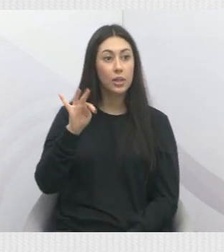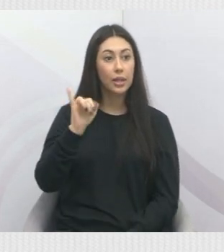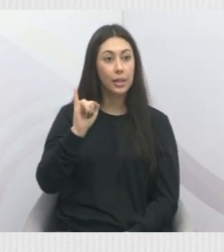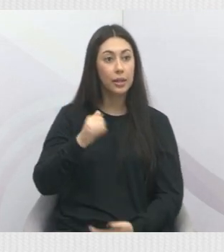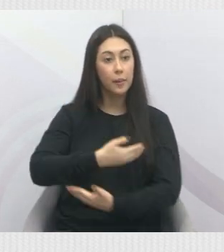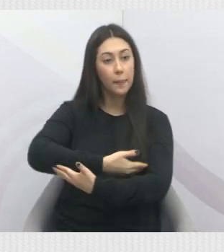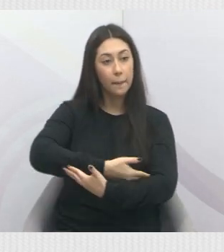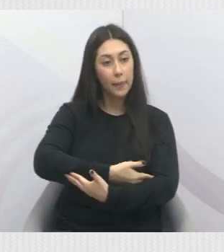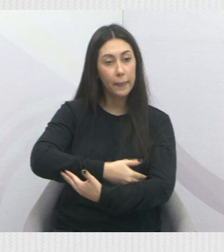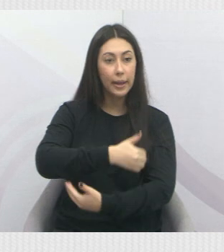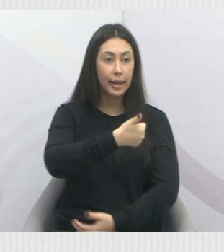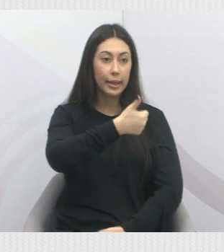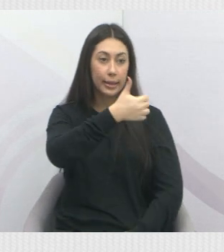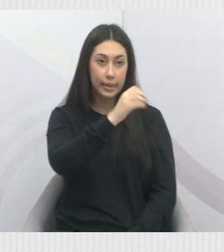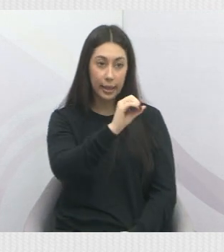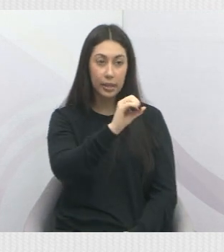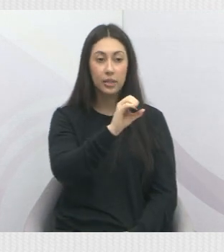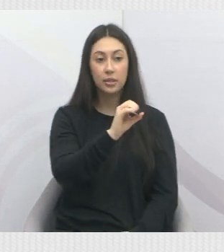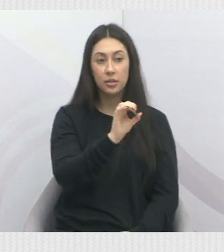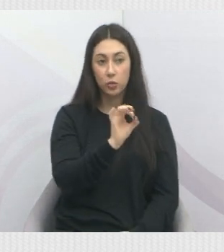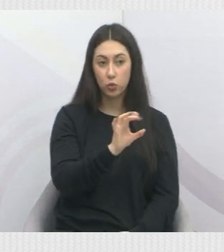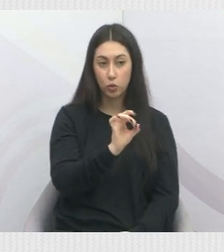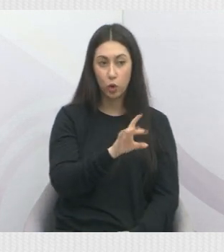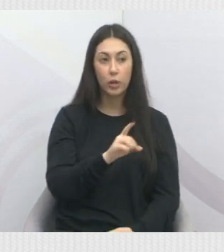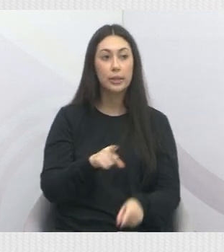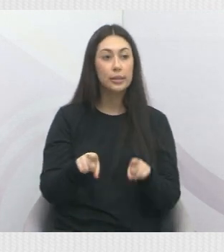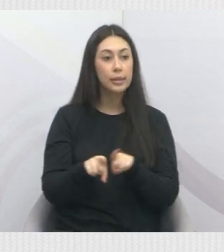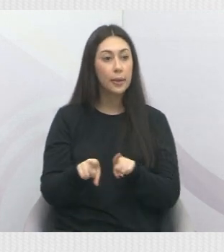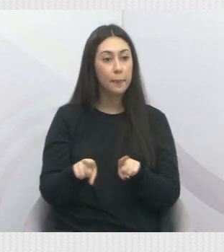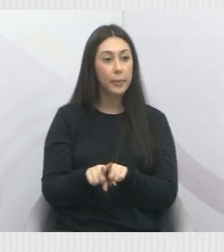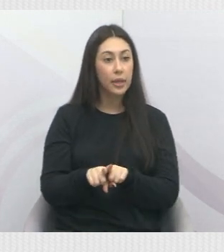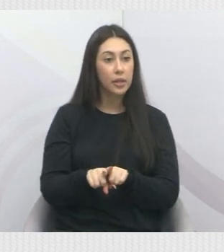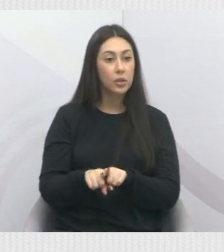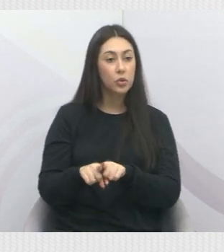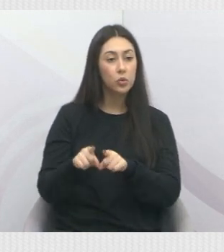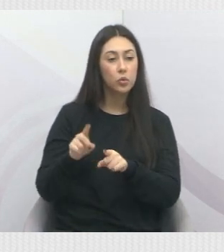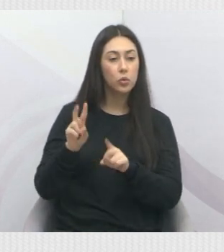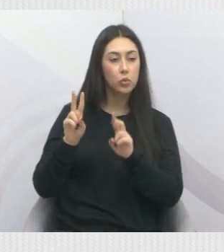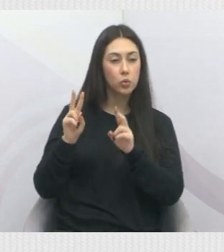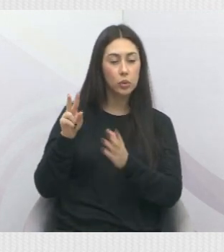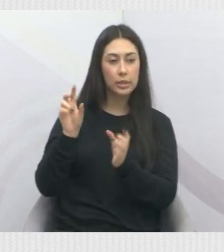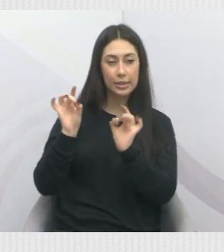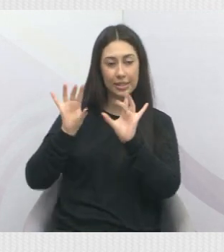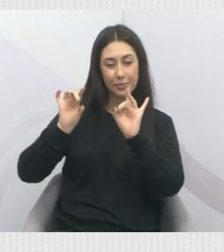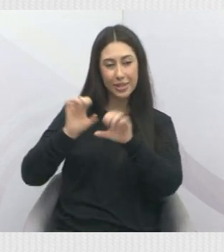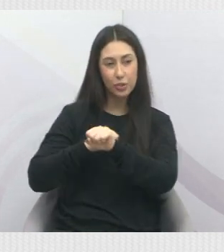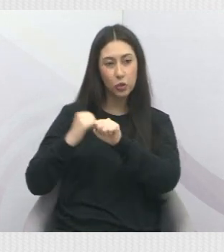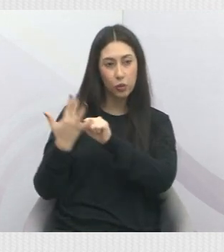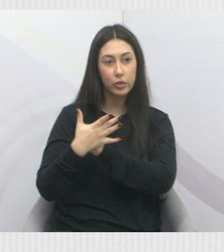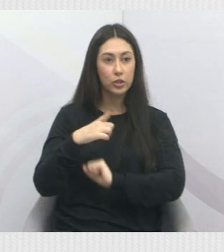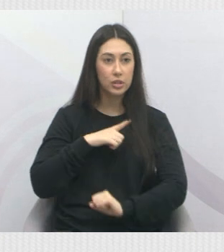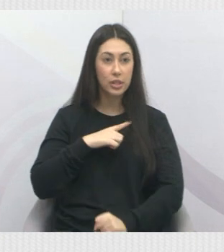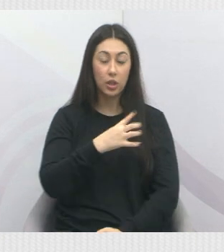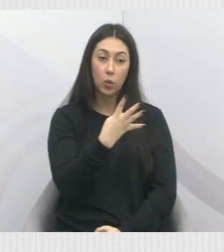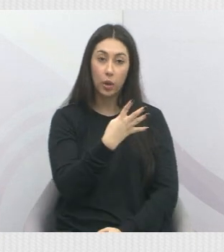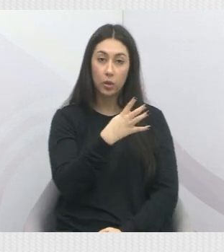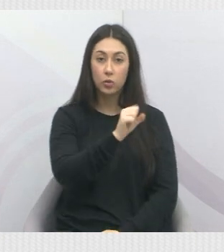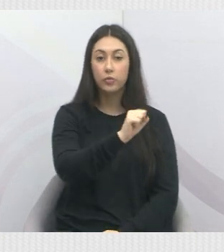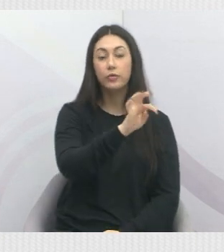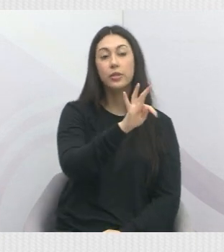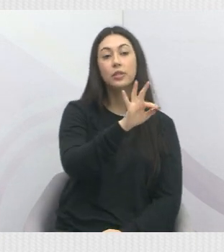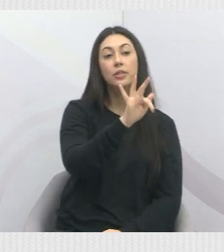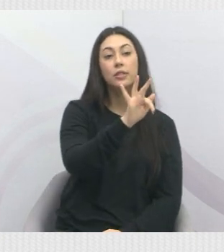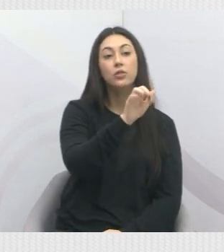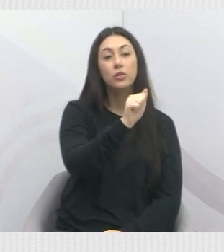Hospital São Francisco, totalizando 10. E na unidade intensiva Covid, 4 no Hospital São Francisco e 12 no Hospital de Misericórdia